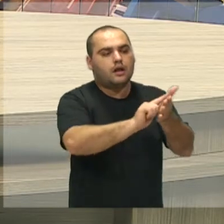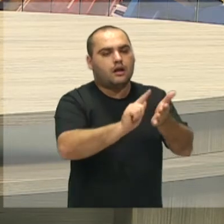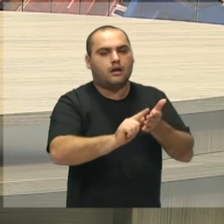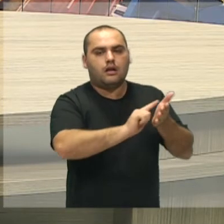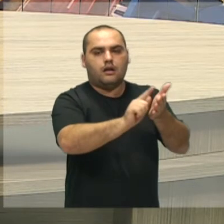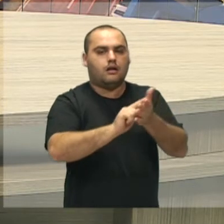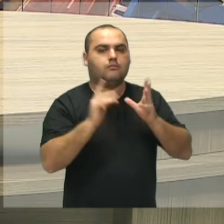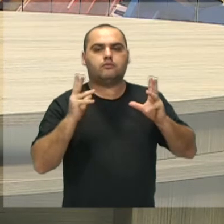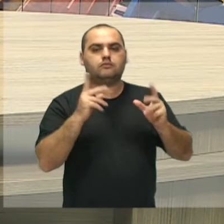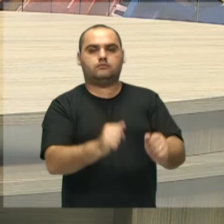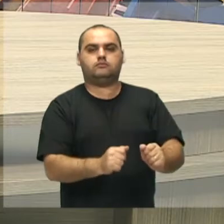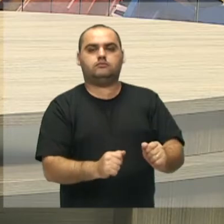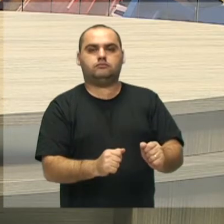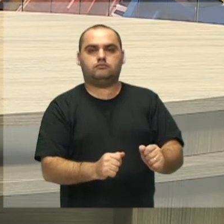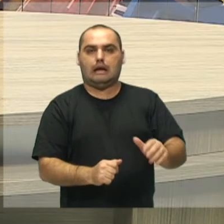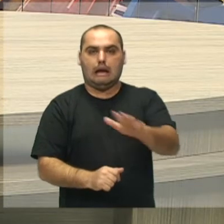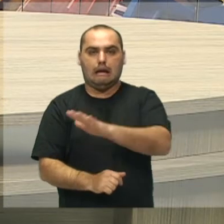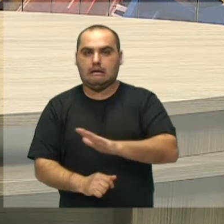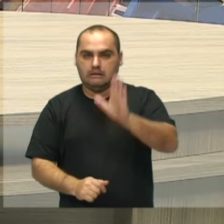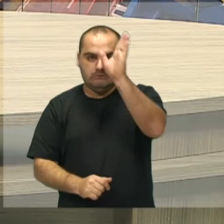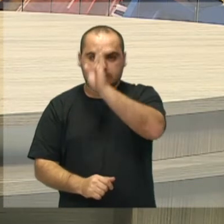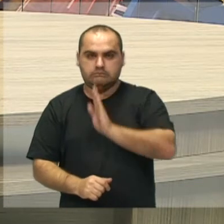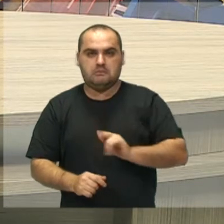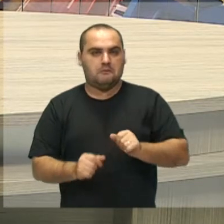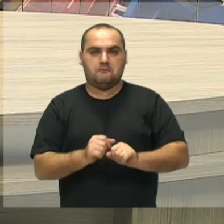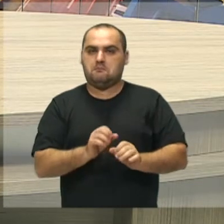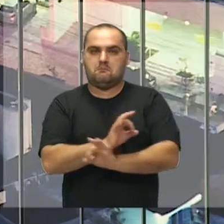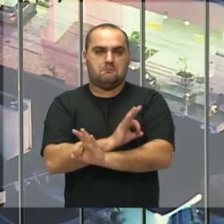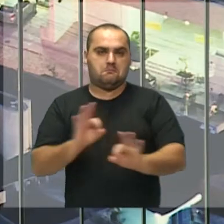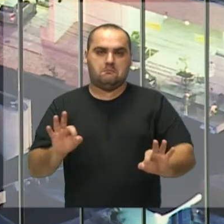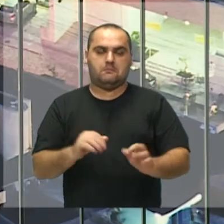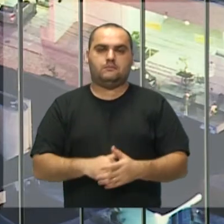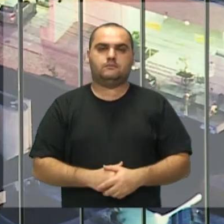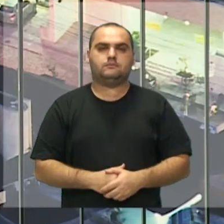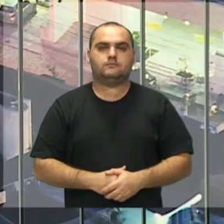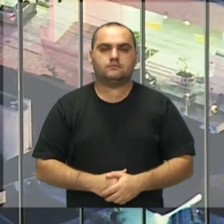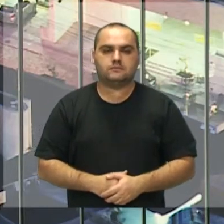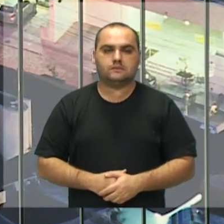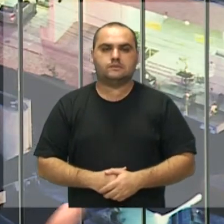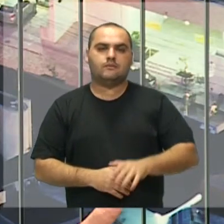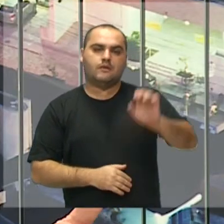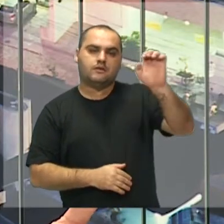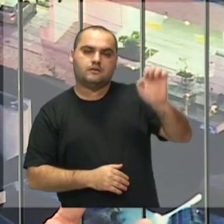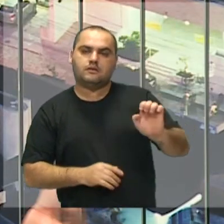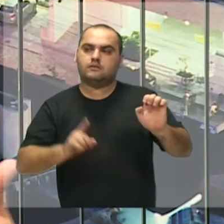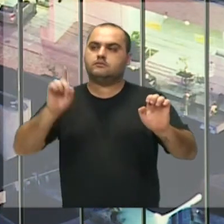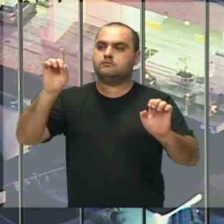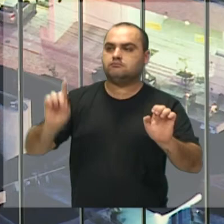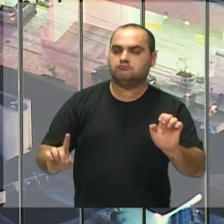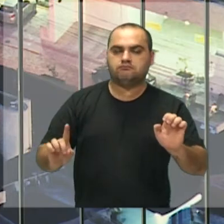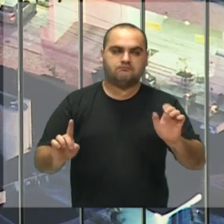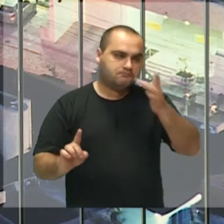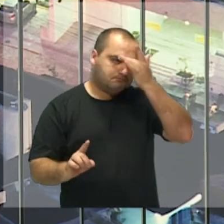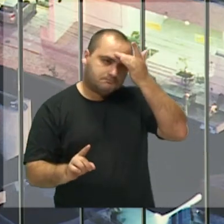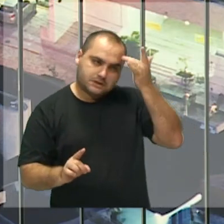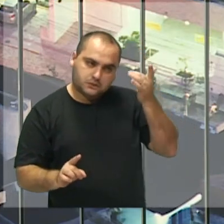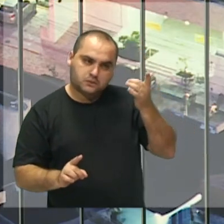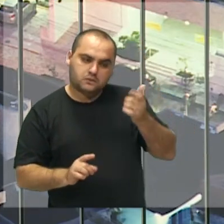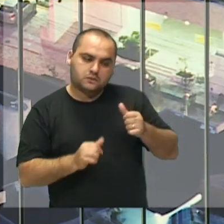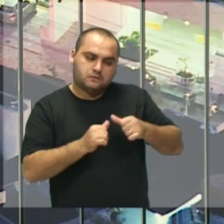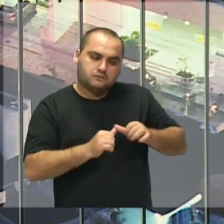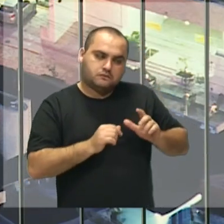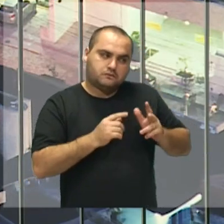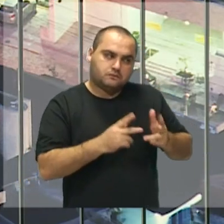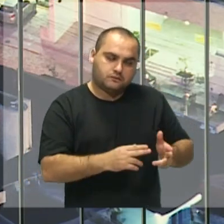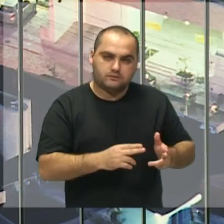para trás. A gente não faz isso, não. Sérgio, esquerda, direita, conservadores, progressistas, a gente vê que